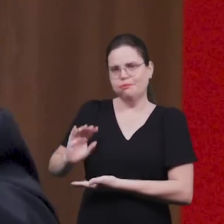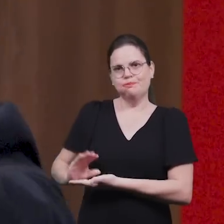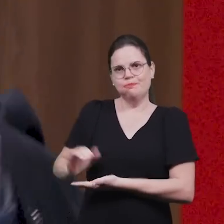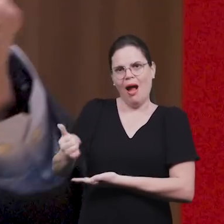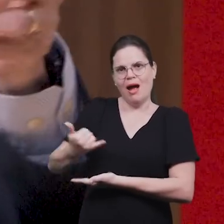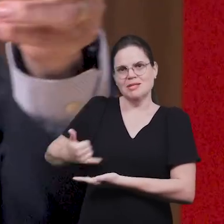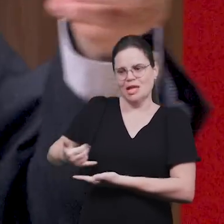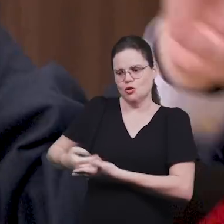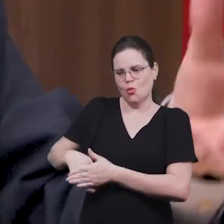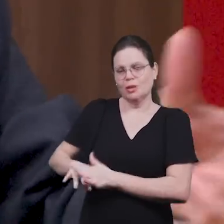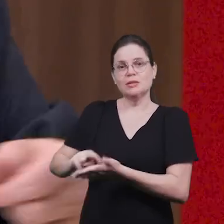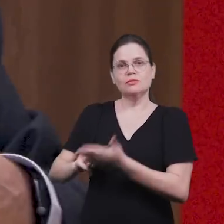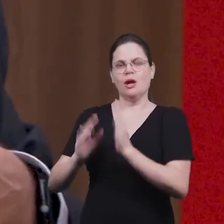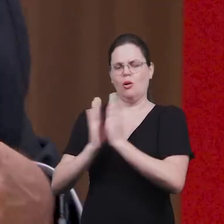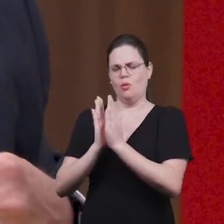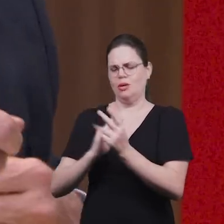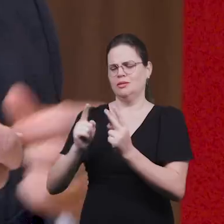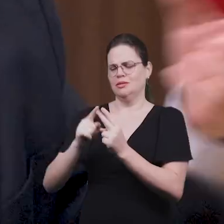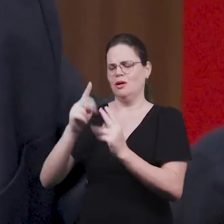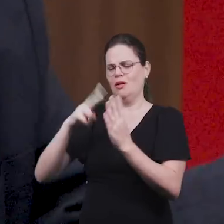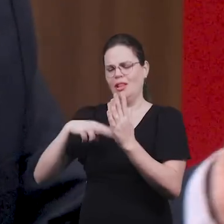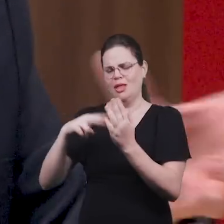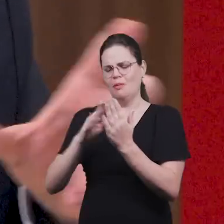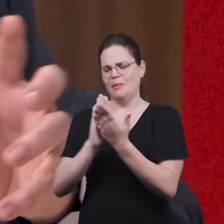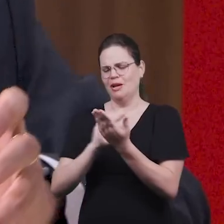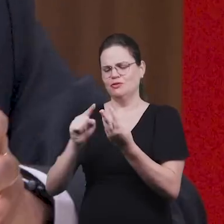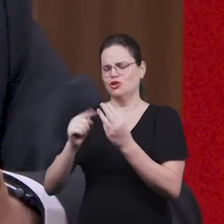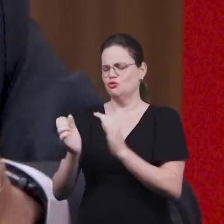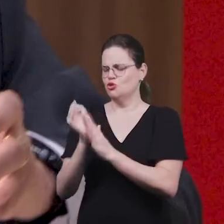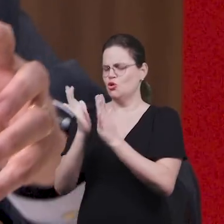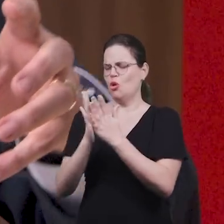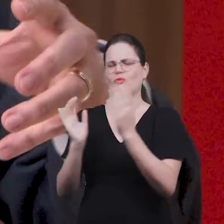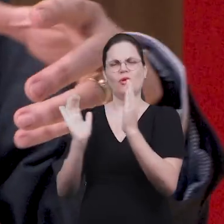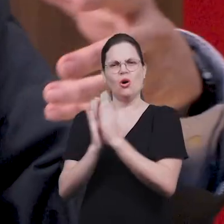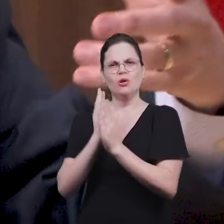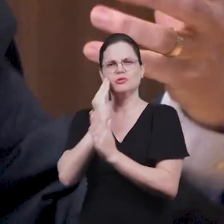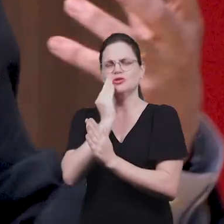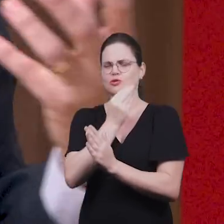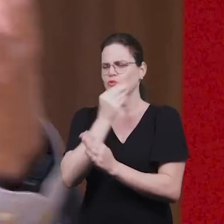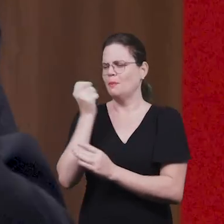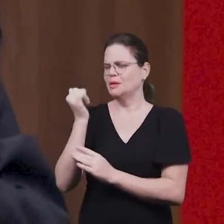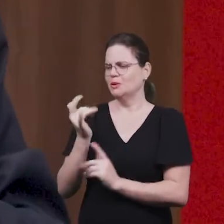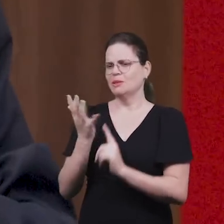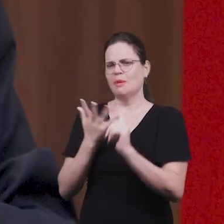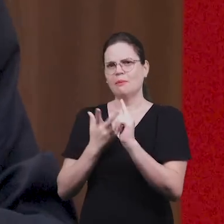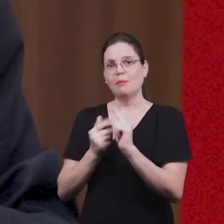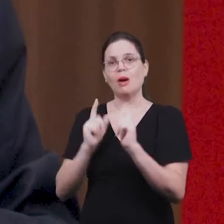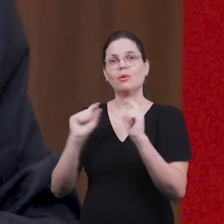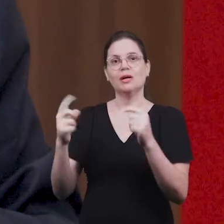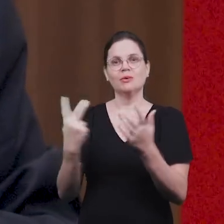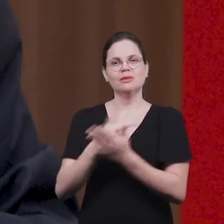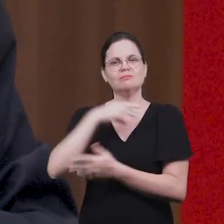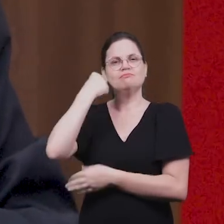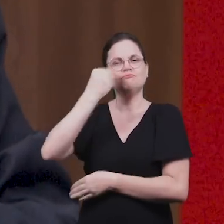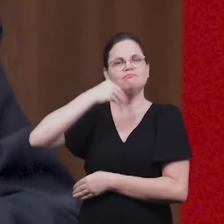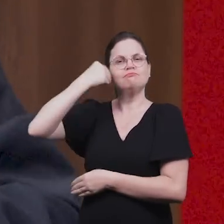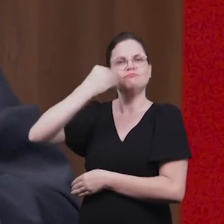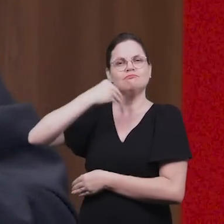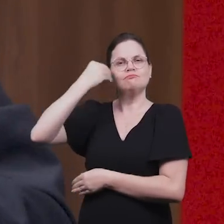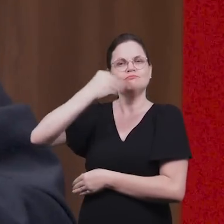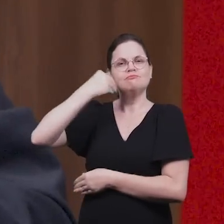escola bíblica, eu oro, eu leio a palavra, eu louvo. Então, tudo isso mantém o Espírito